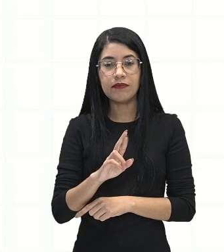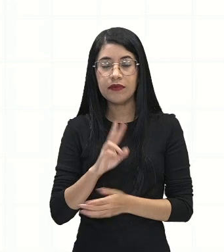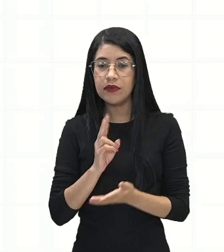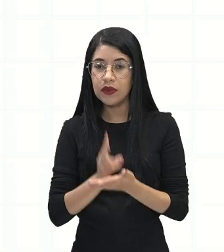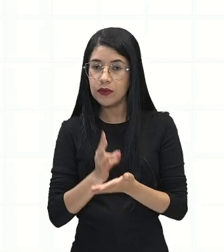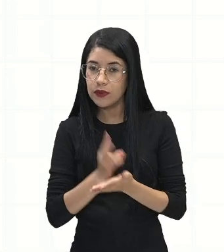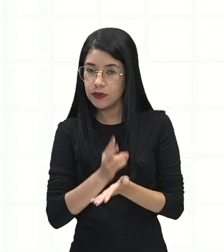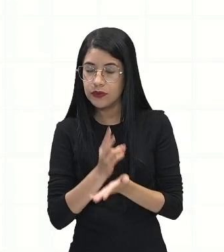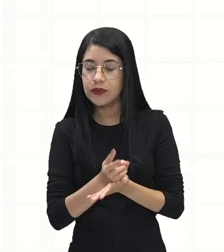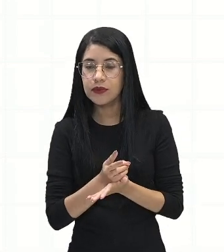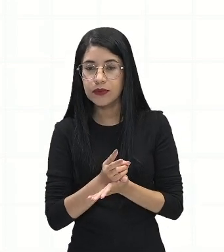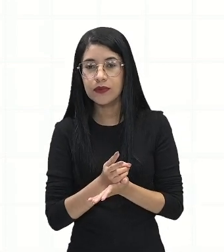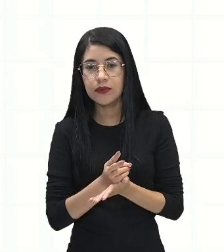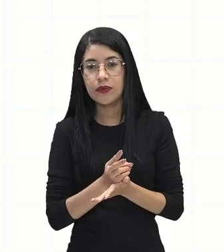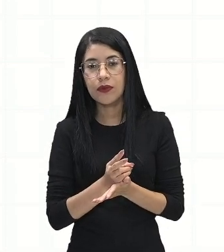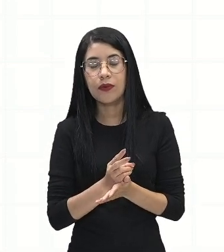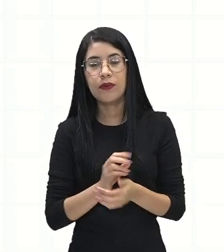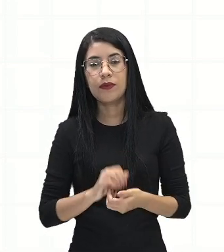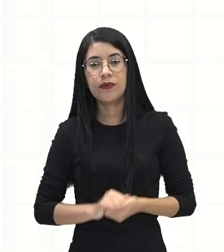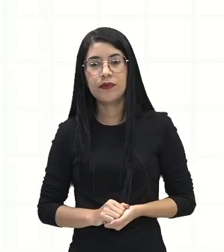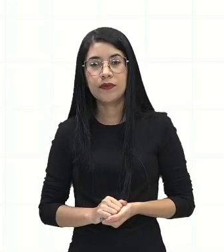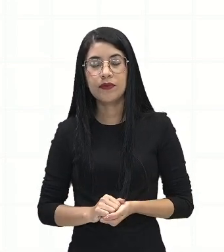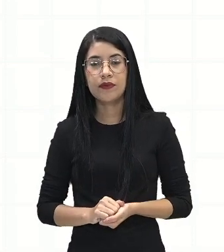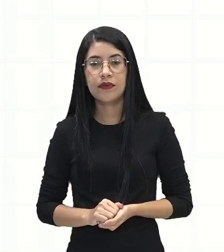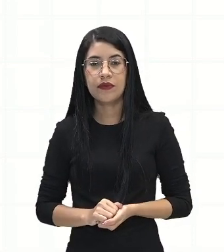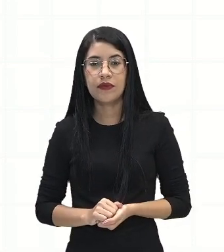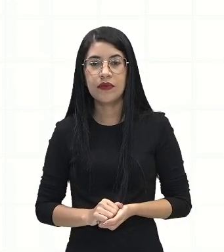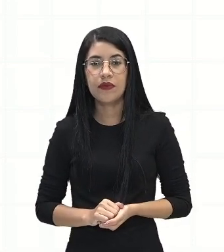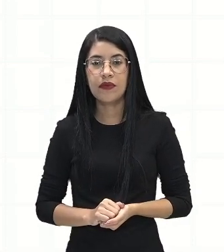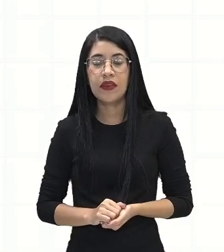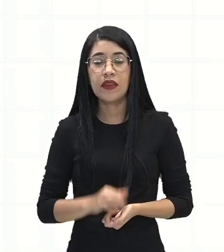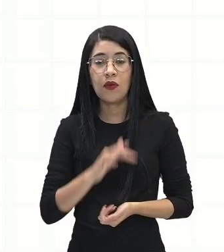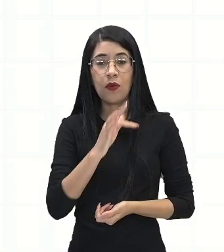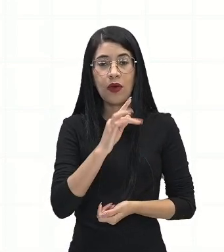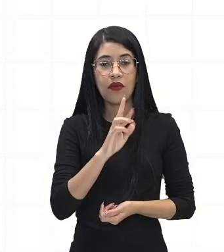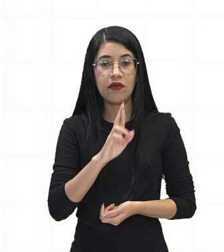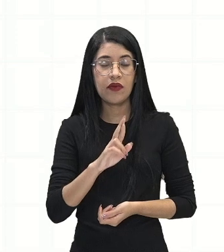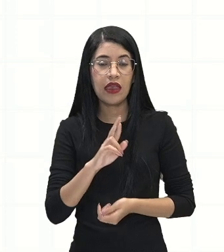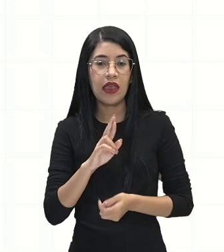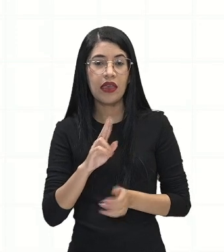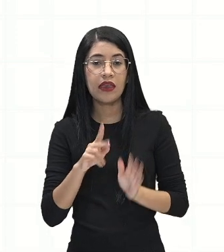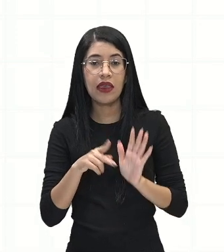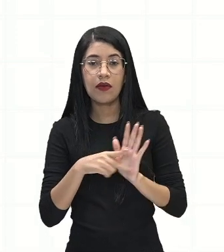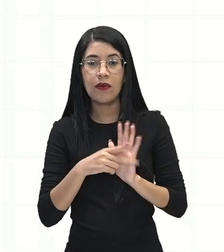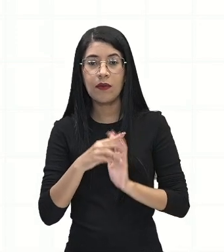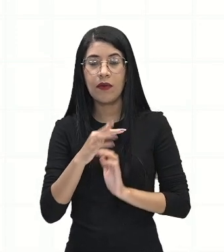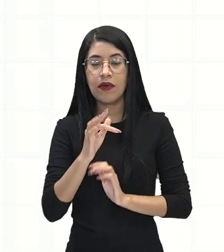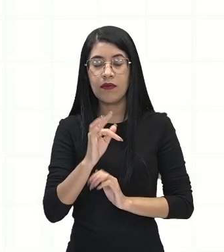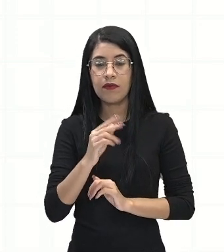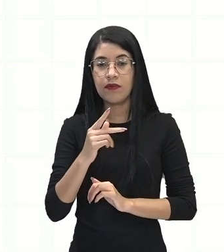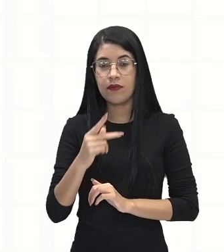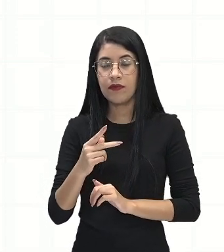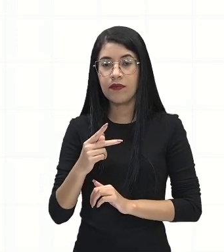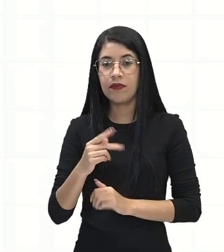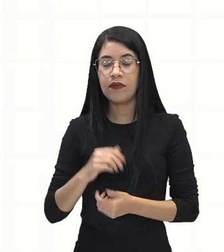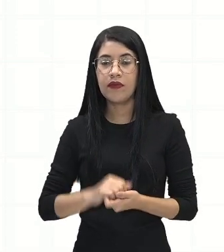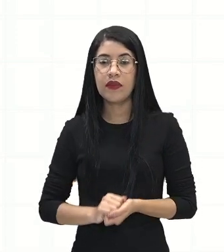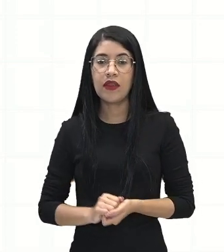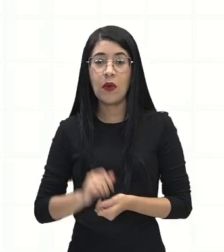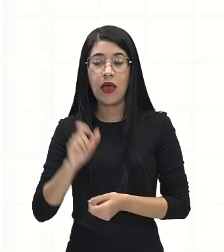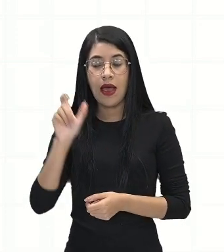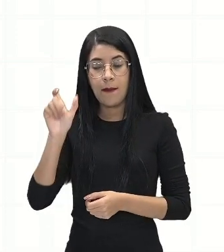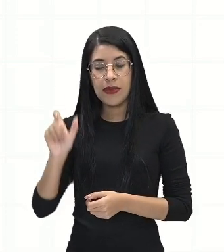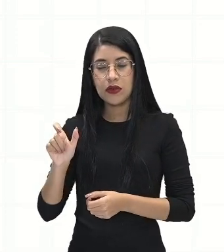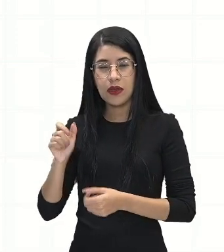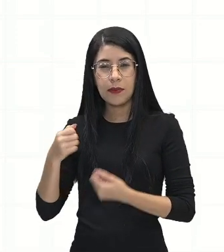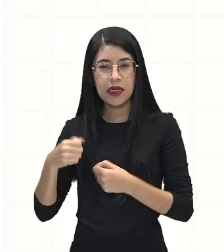vai permanecer igual à força potente, ou seja, a força potente que a pessoa vai ter que fazer para